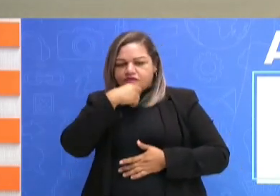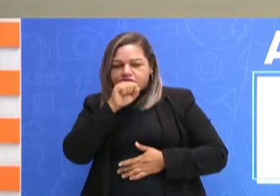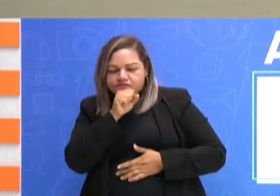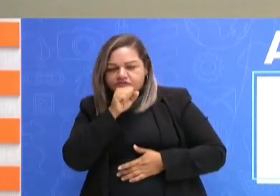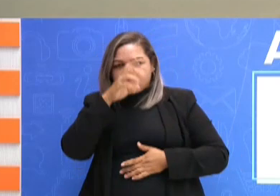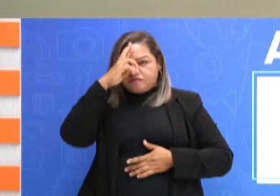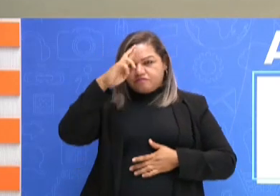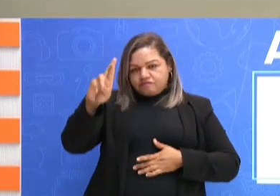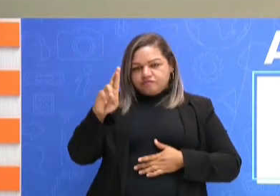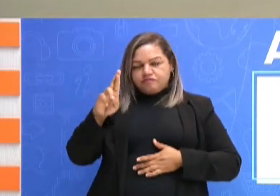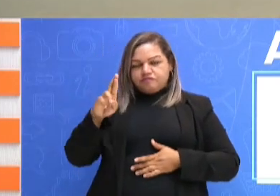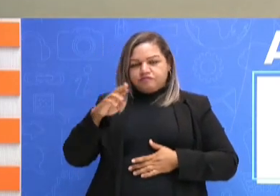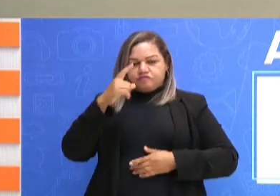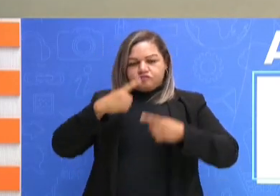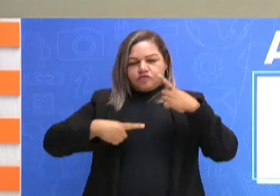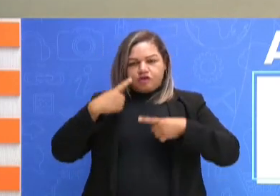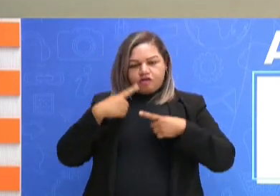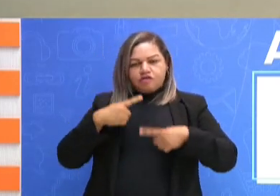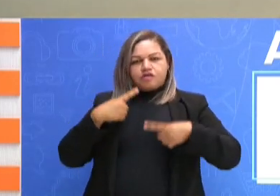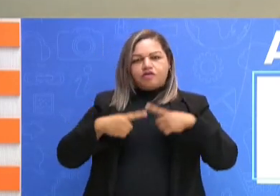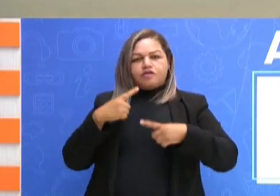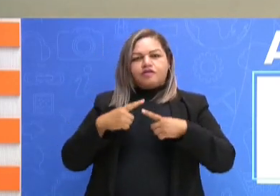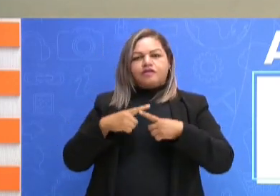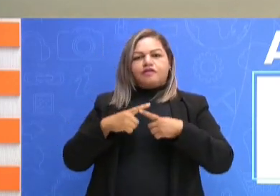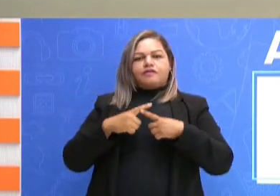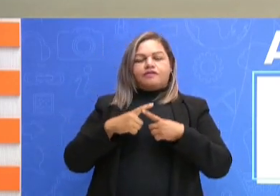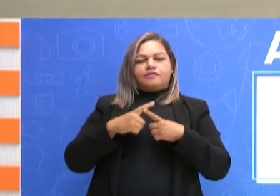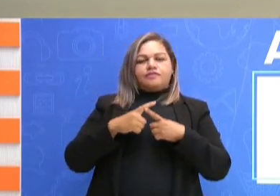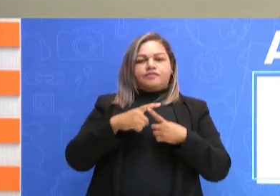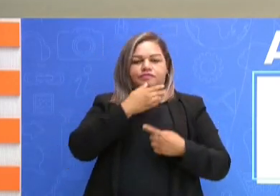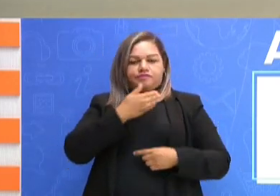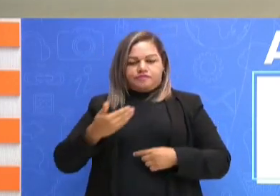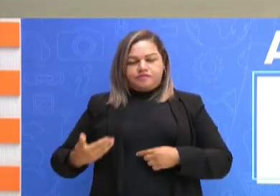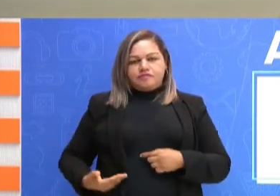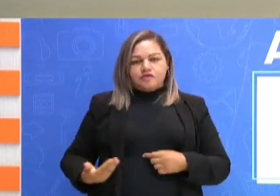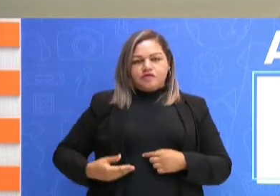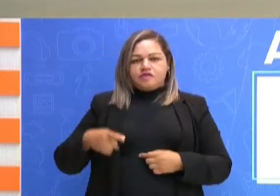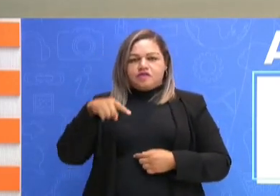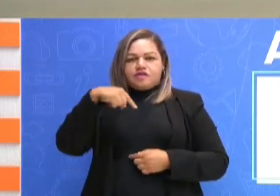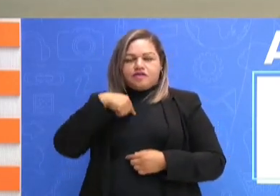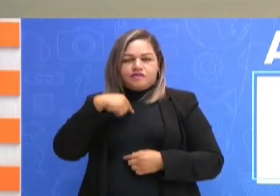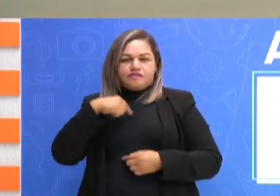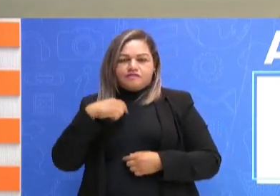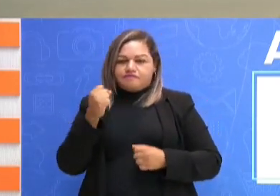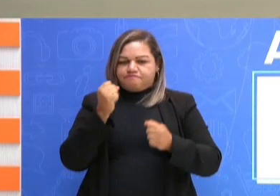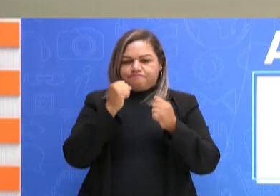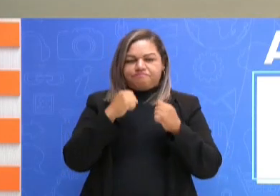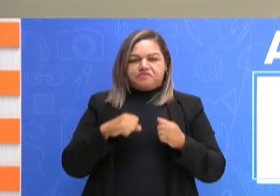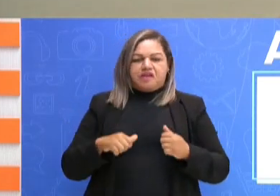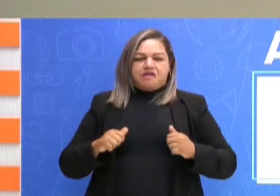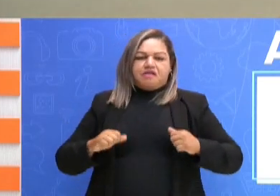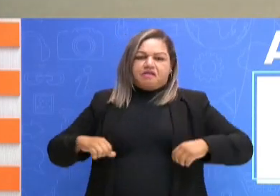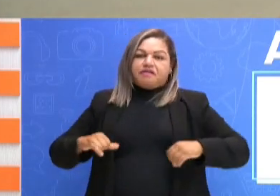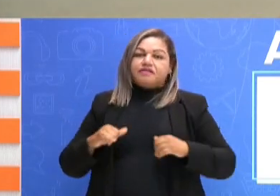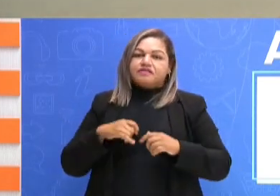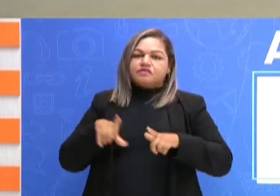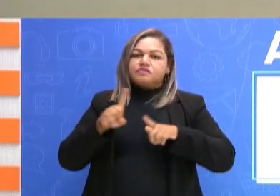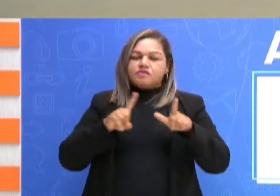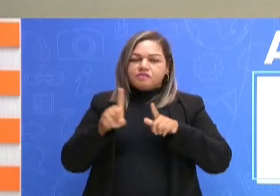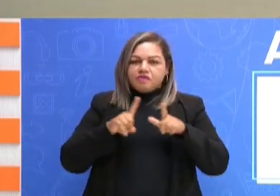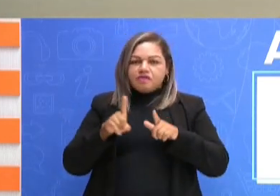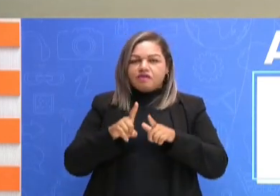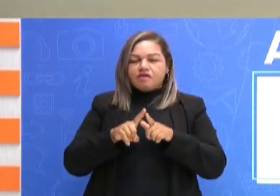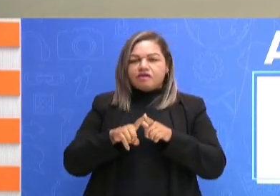como gestor público, será feito para enaltecer o município de Caxias. Não irei curvar os braços em momento algum.